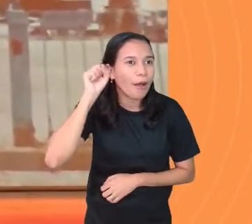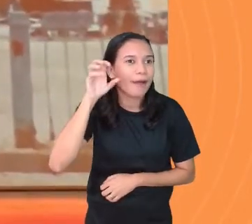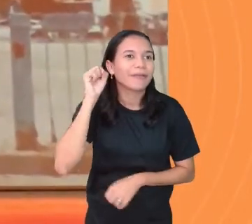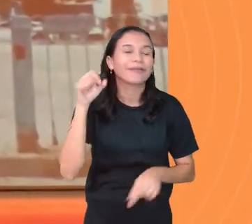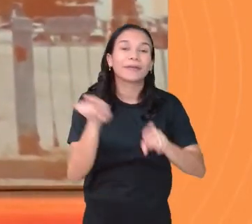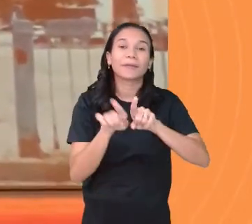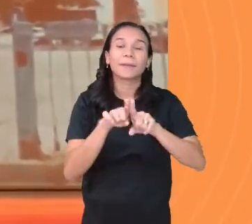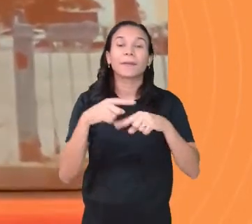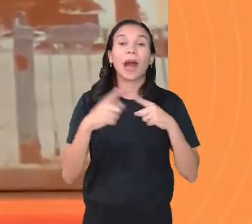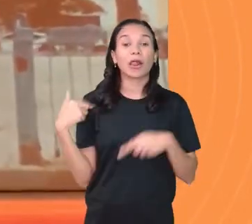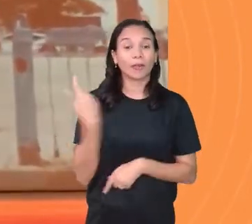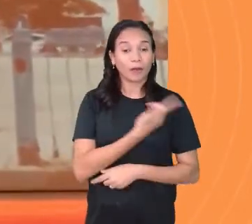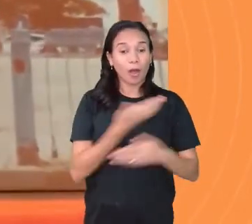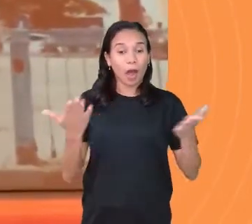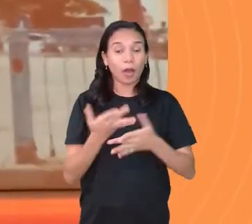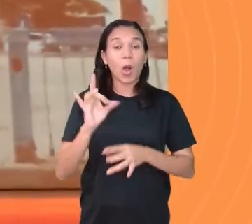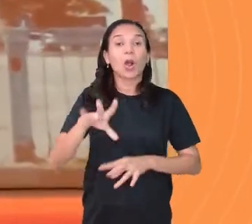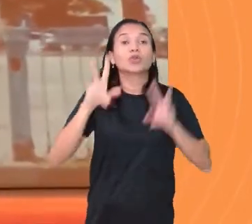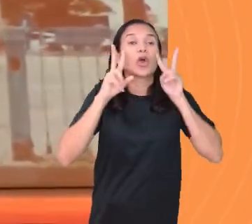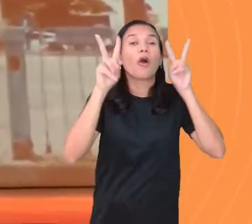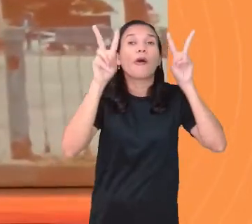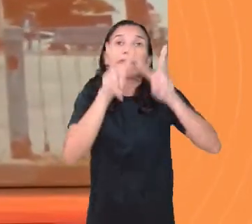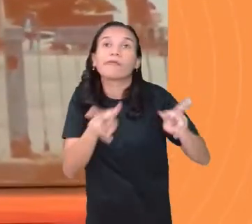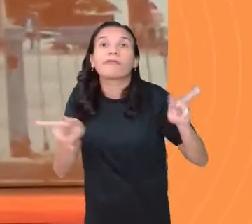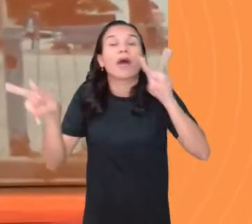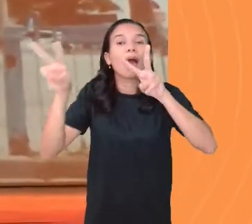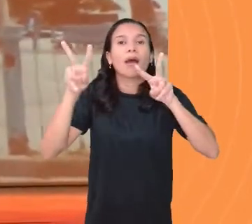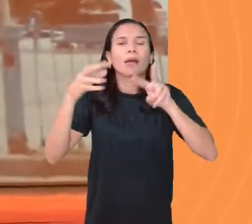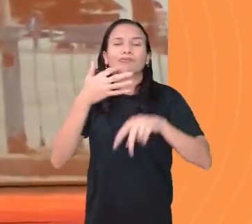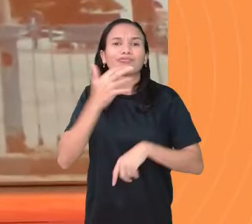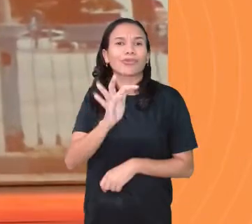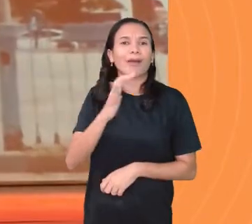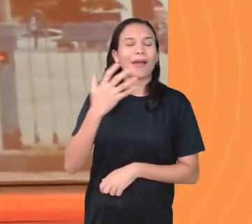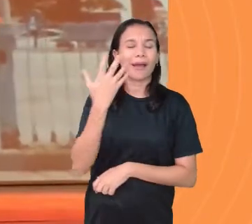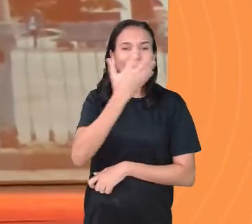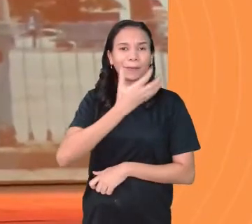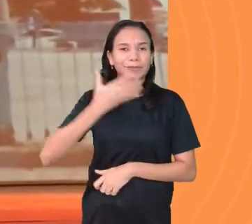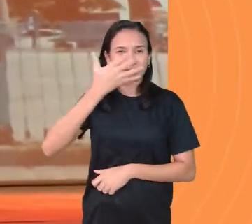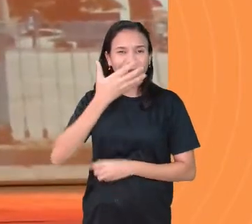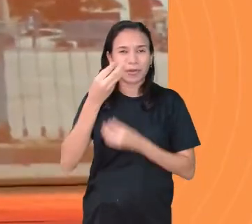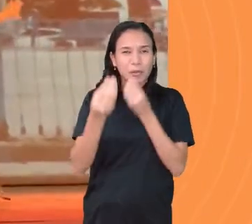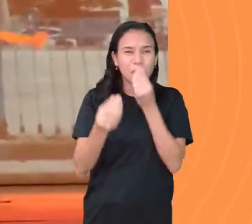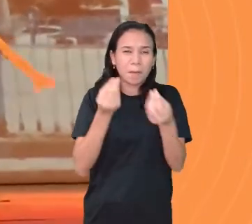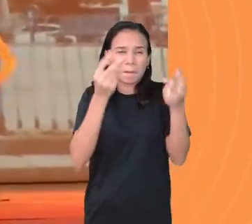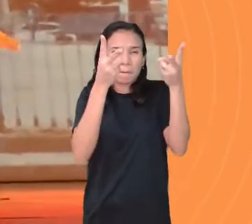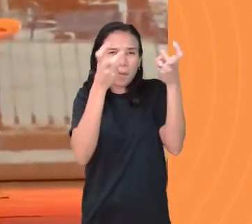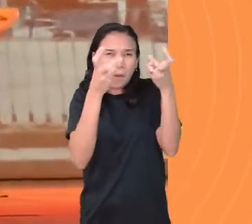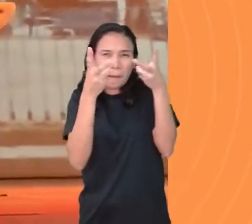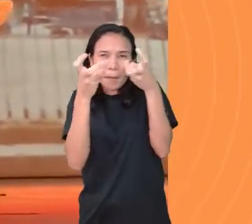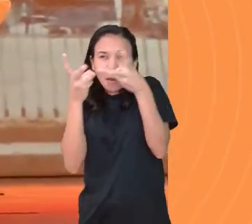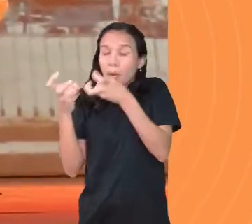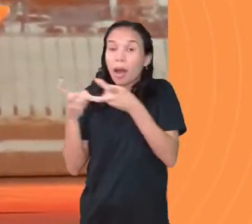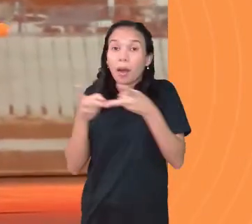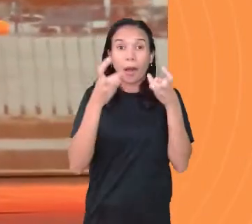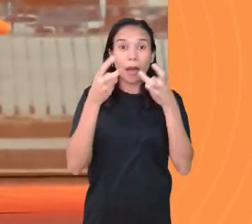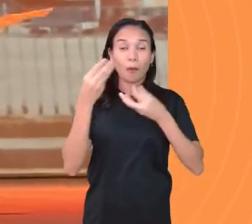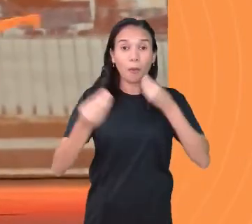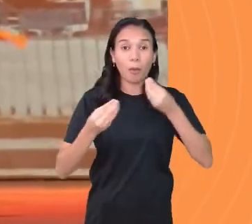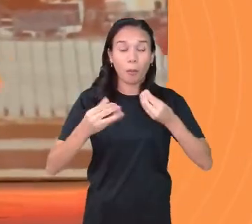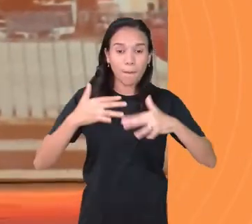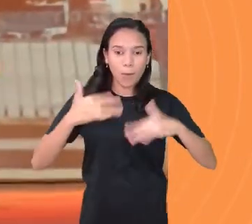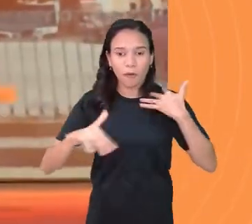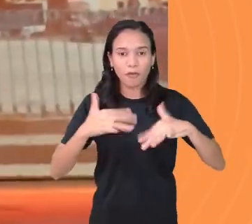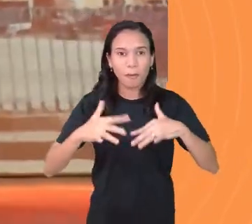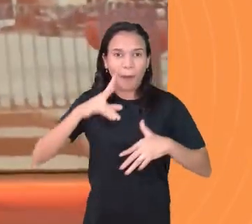assim, a gente que está acompanhando aqui agora, a gente não sabe qual é a música que ele está dançando. Então, o que a gente pode perceber é essa energia,